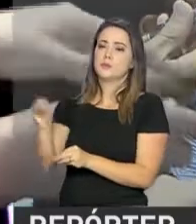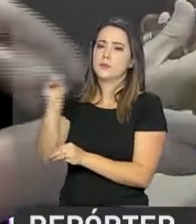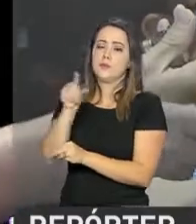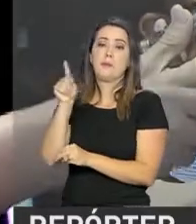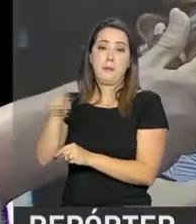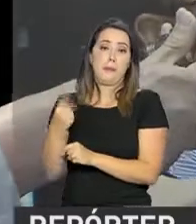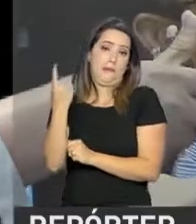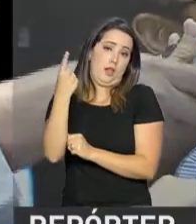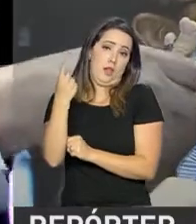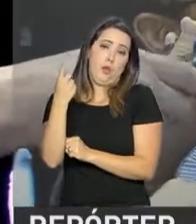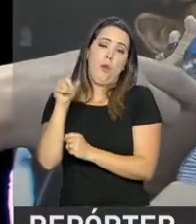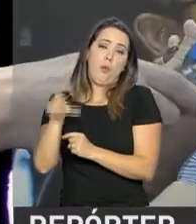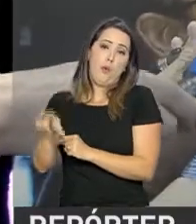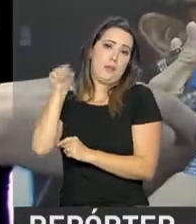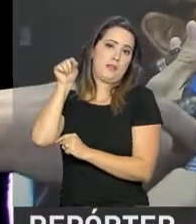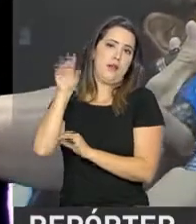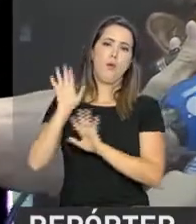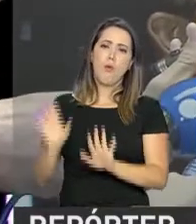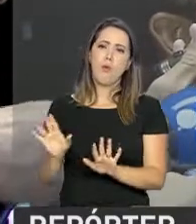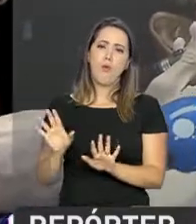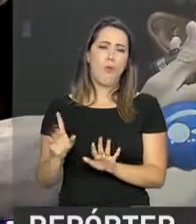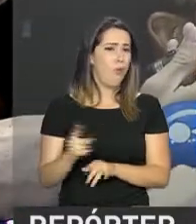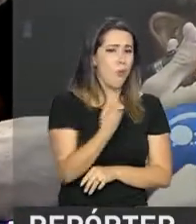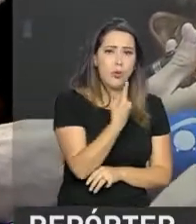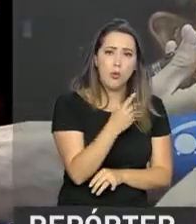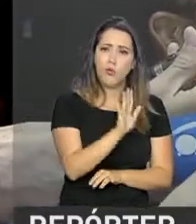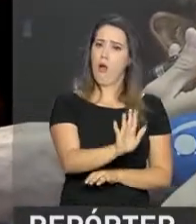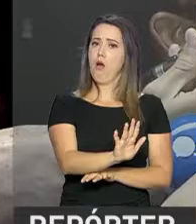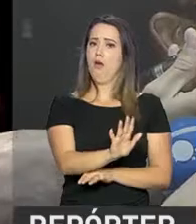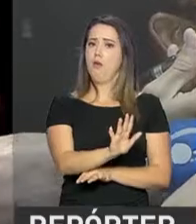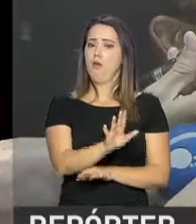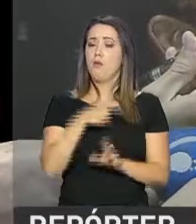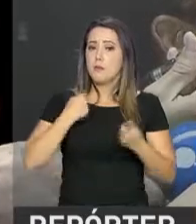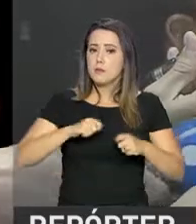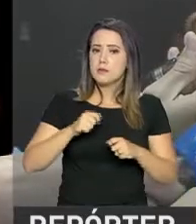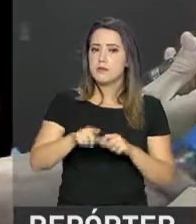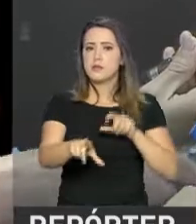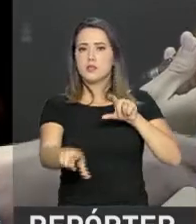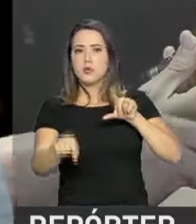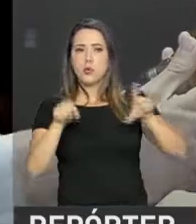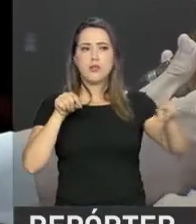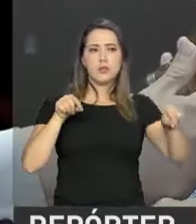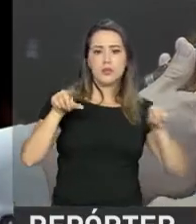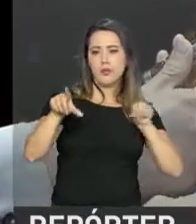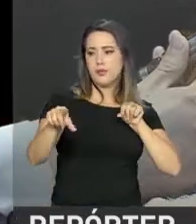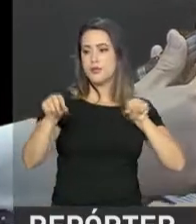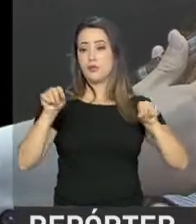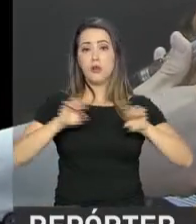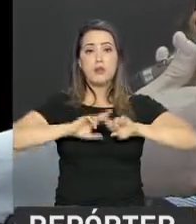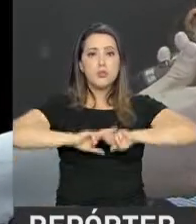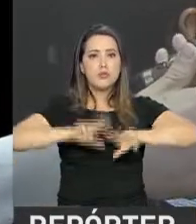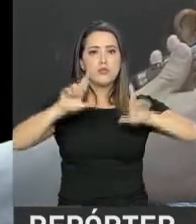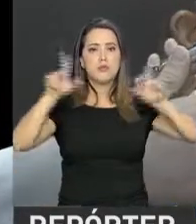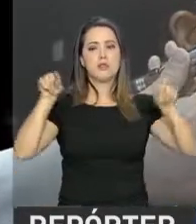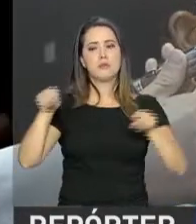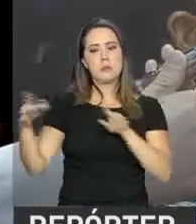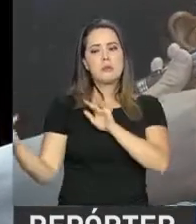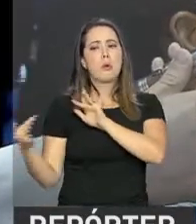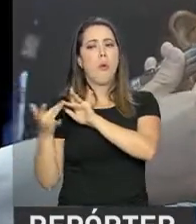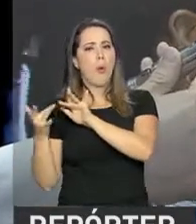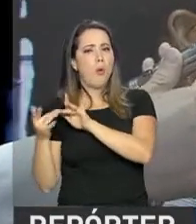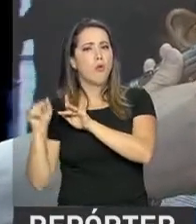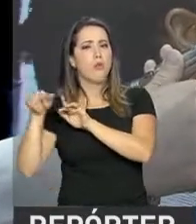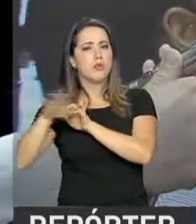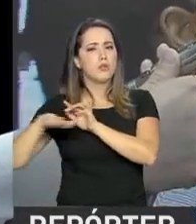É um método, não é único, há outros, mas este é o que tem mais aceitação social